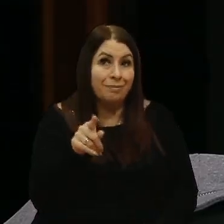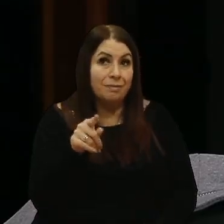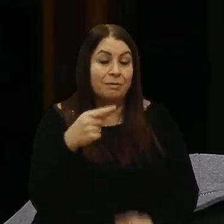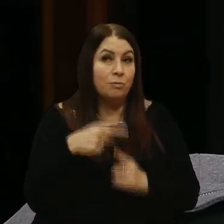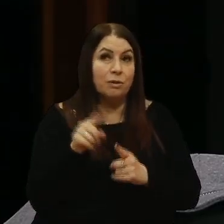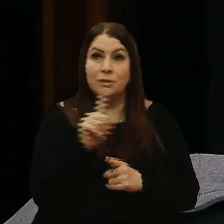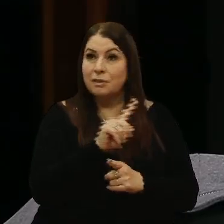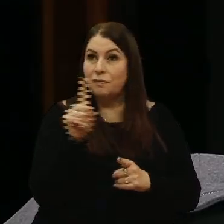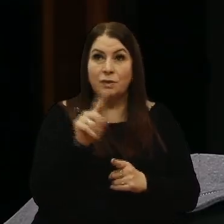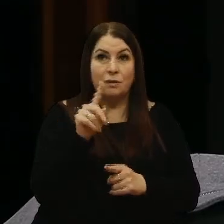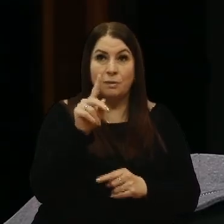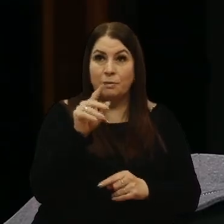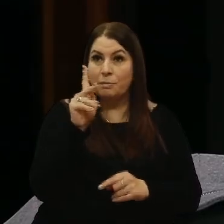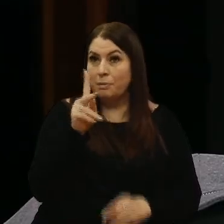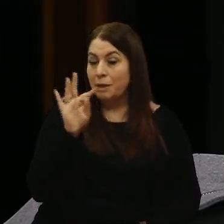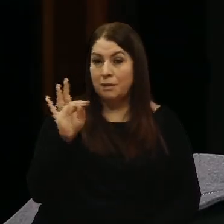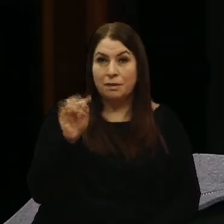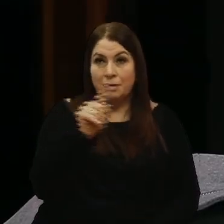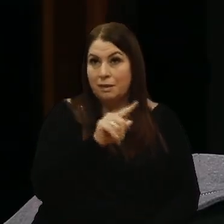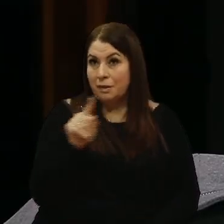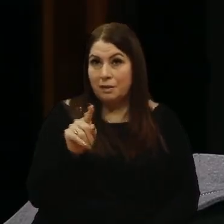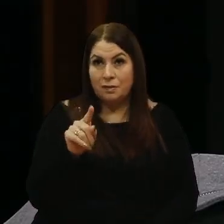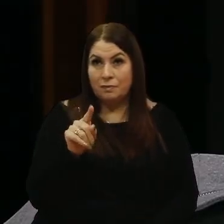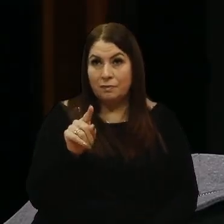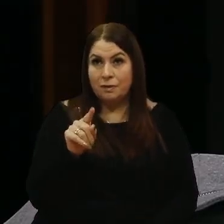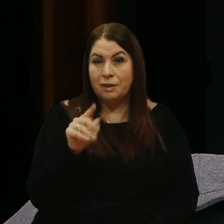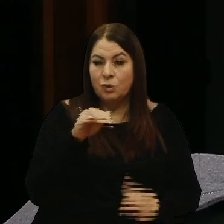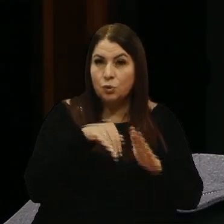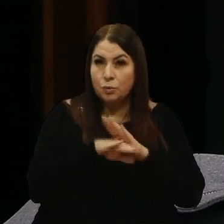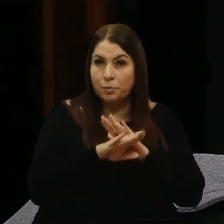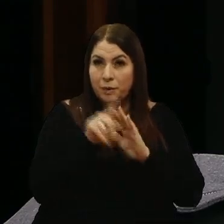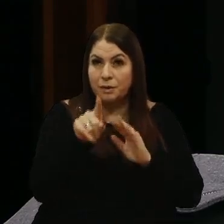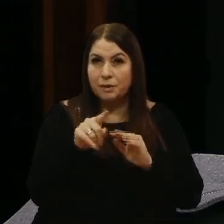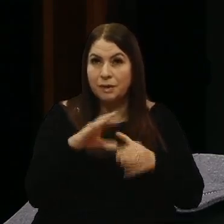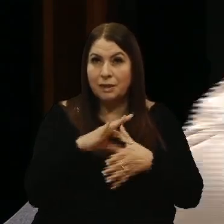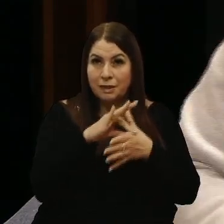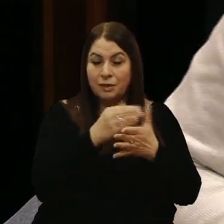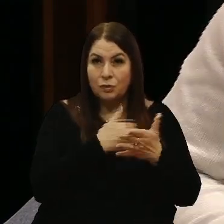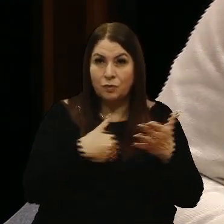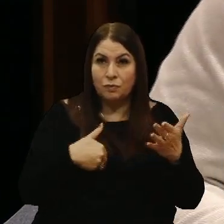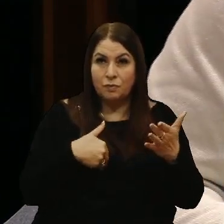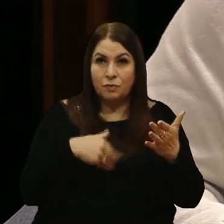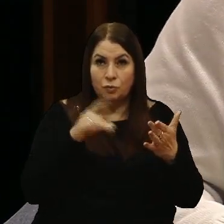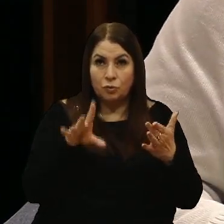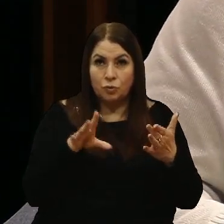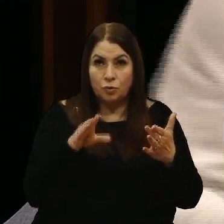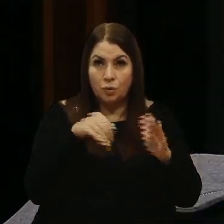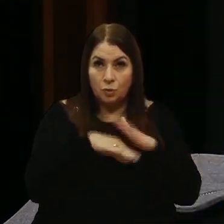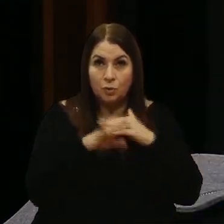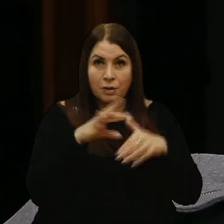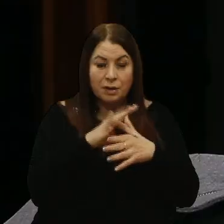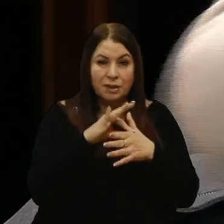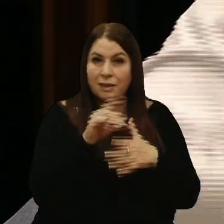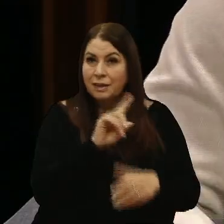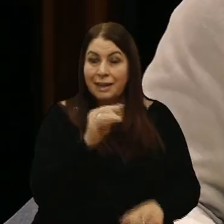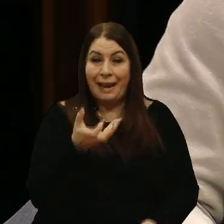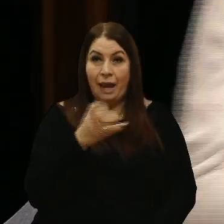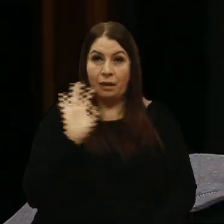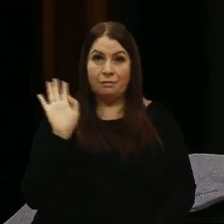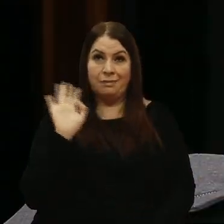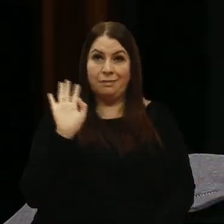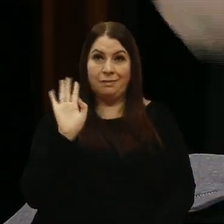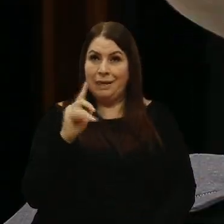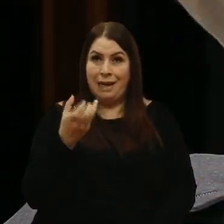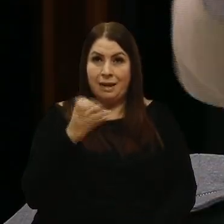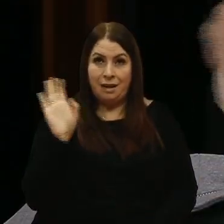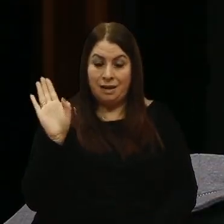se não fosse os votos do PT, o suplente aí, que é líder do governo, porque é só líder do governo suplente. Que ninguém quer.